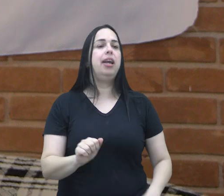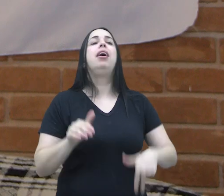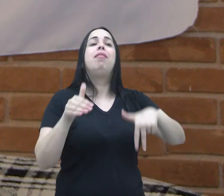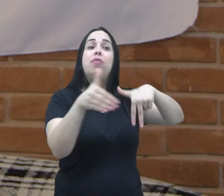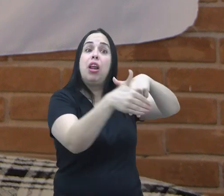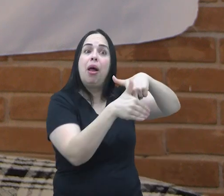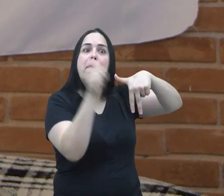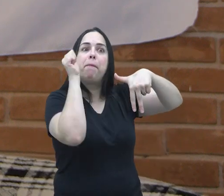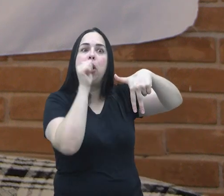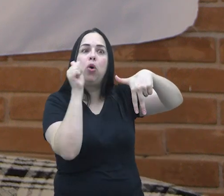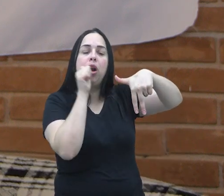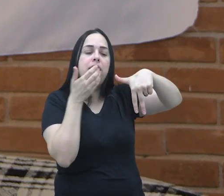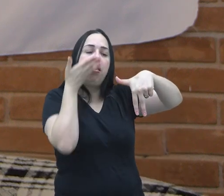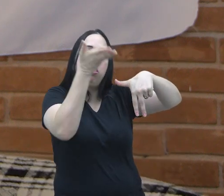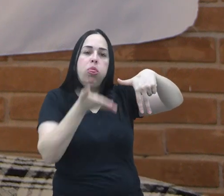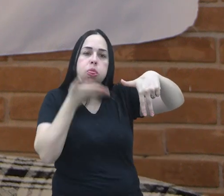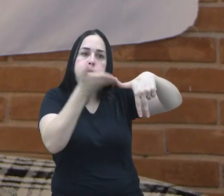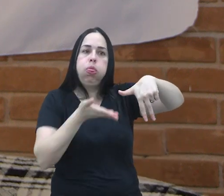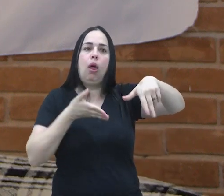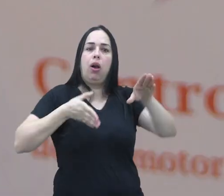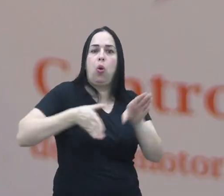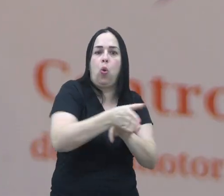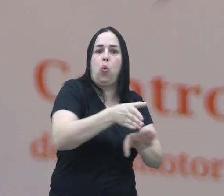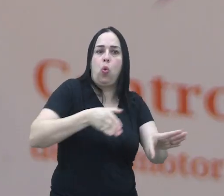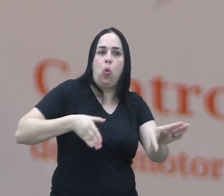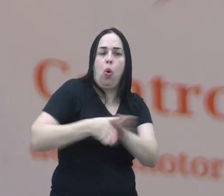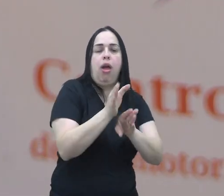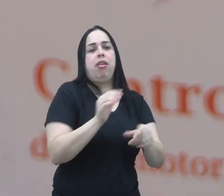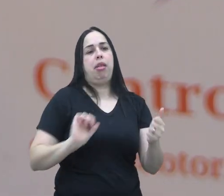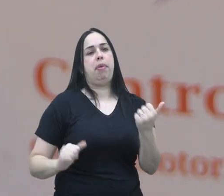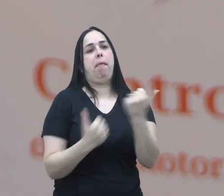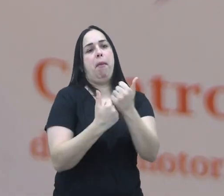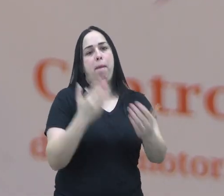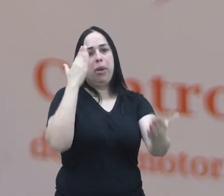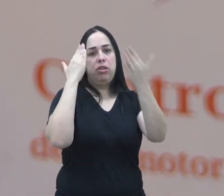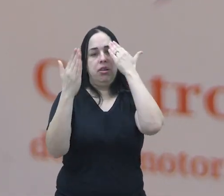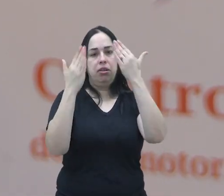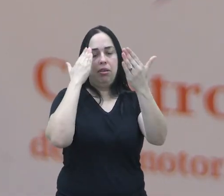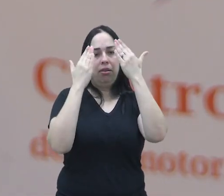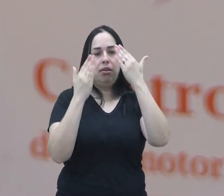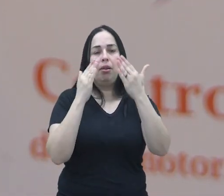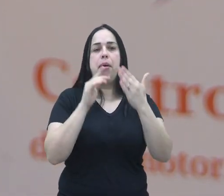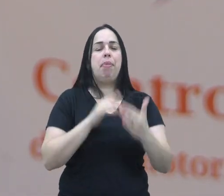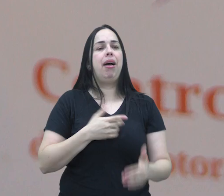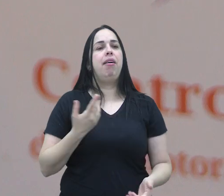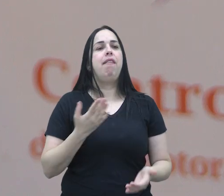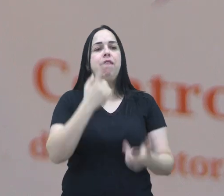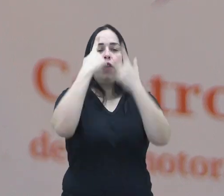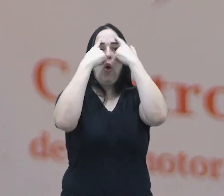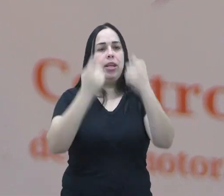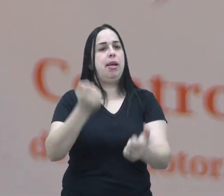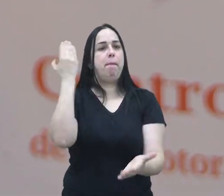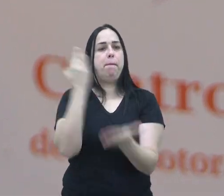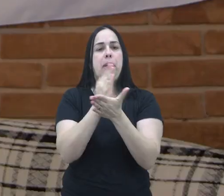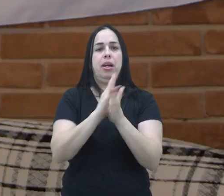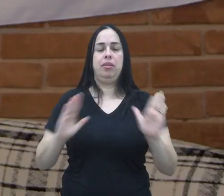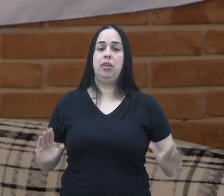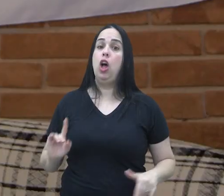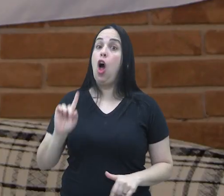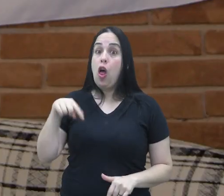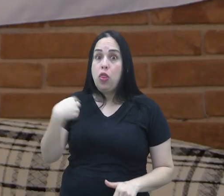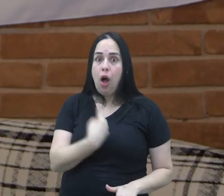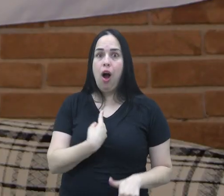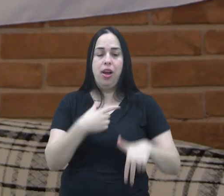nesse trabalho. Aqui, mulheres recebem orientação jurídica e apoio psicológico para quebrar o ciclo da violência. A